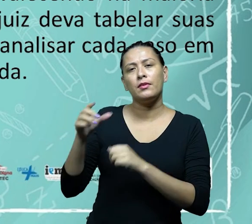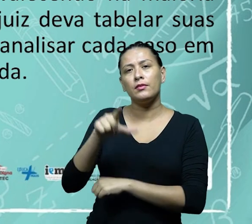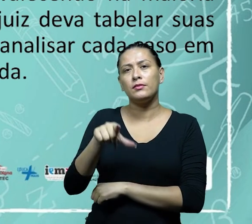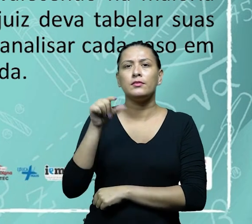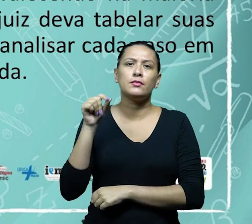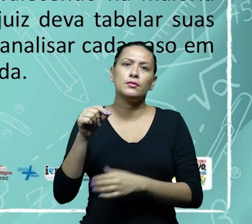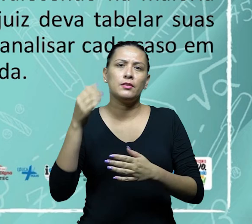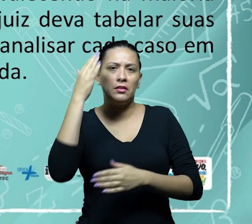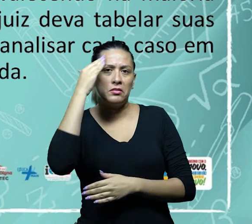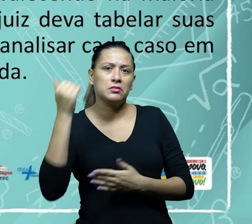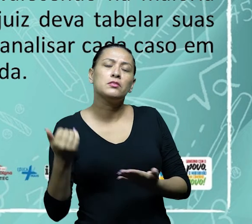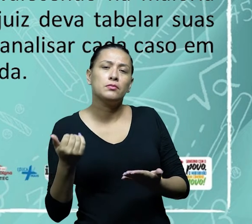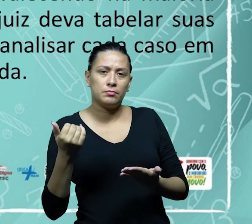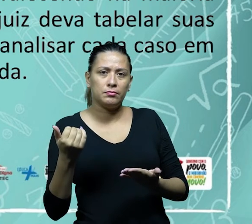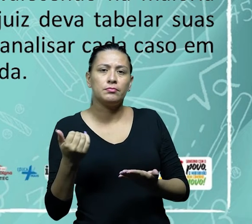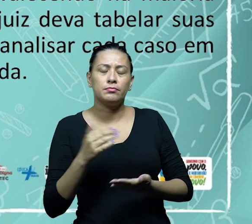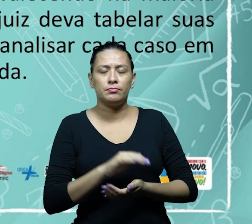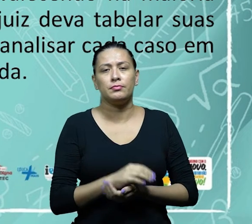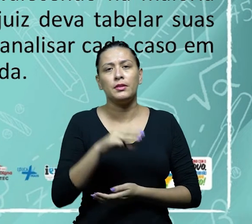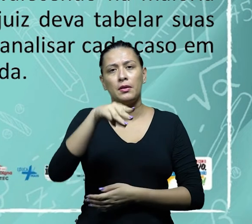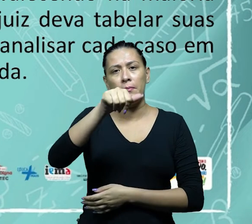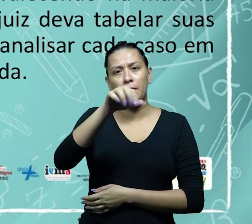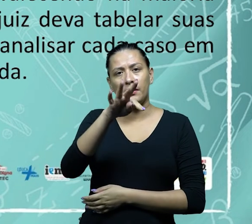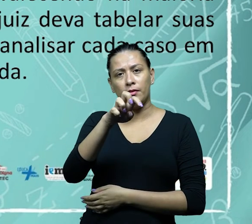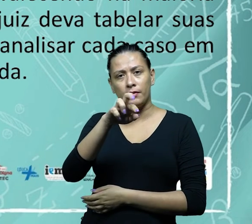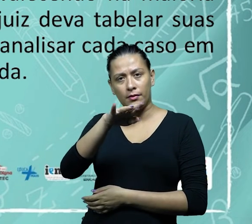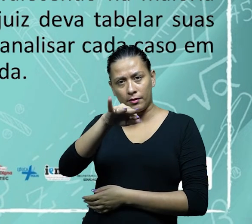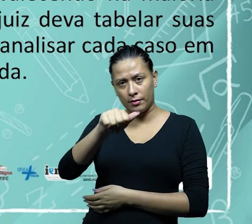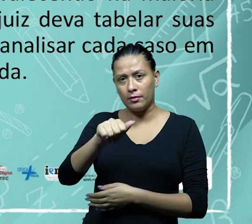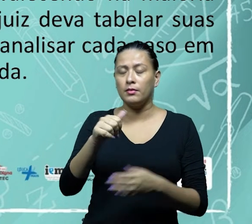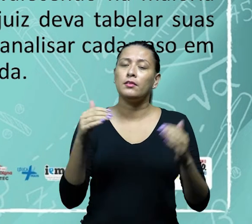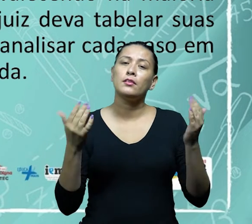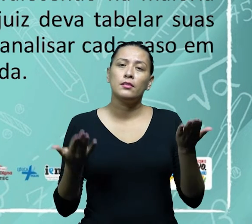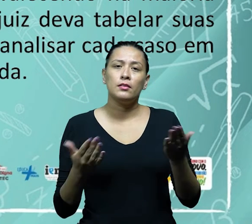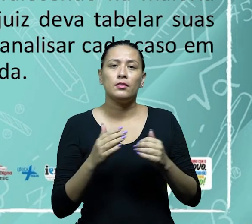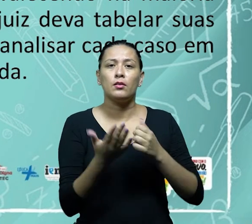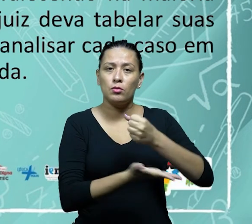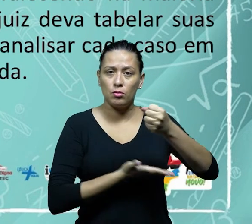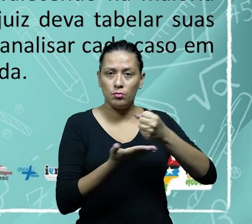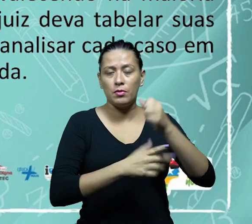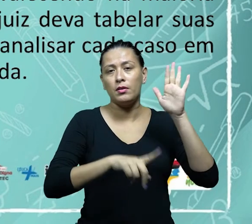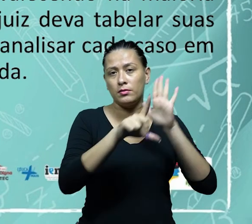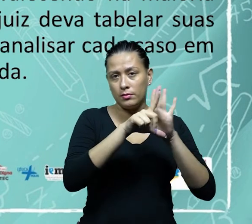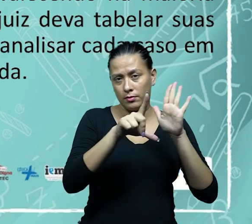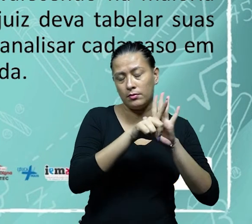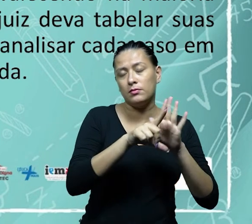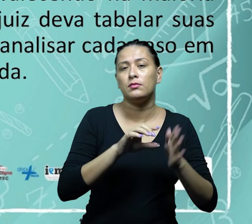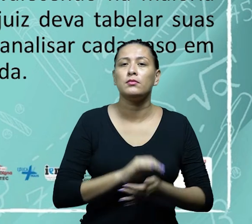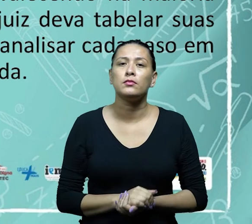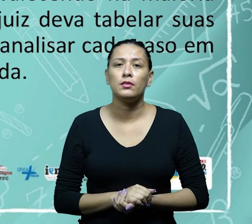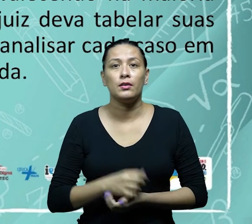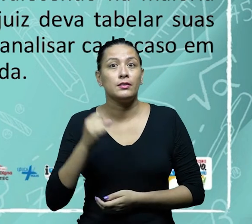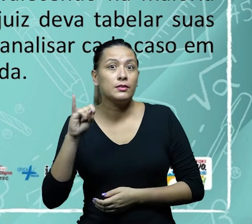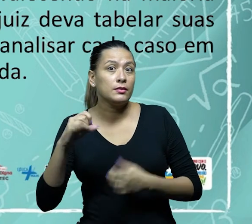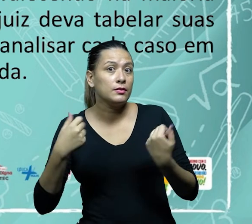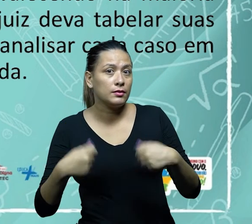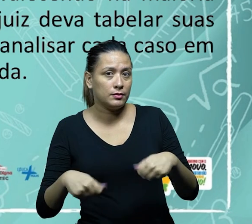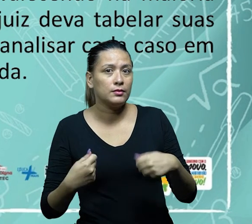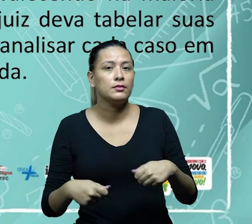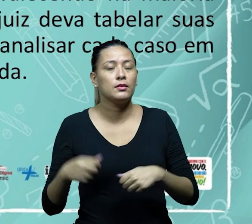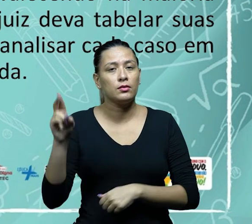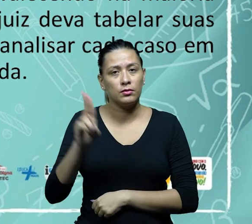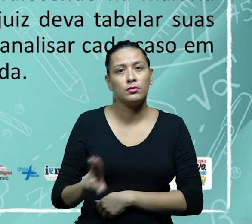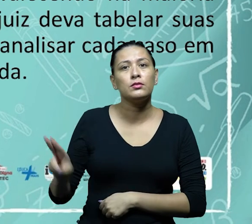determinada matéria a jurisprudência ela não vincula o juiz e ele tem liberdade de fato para decidir a